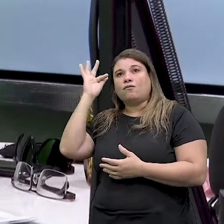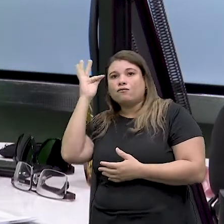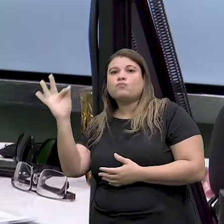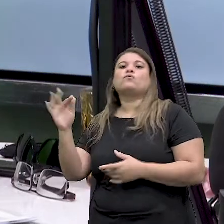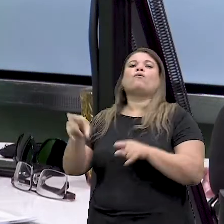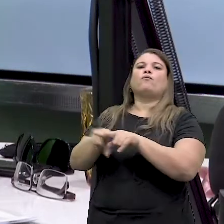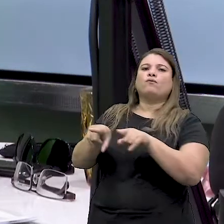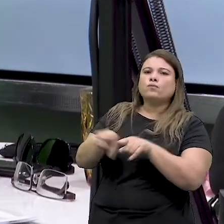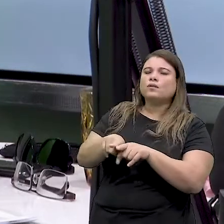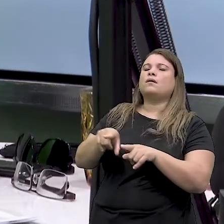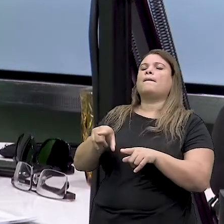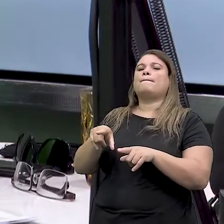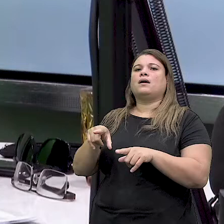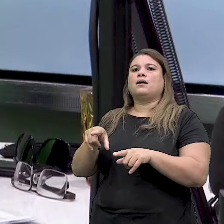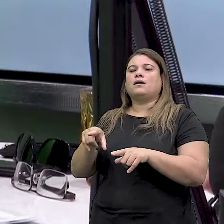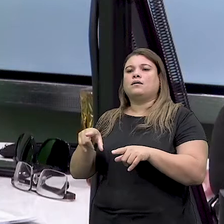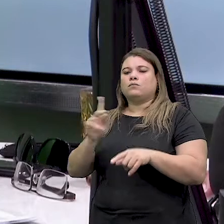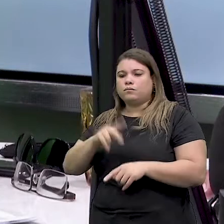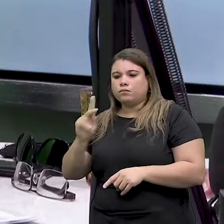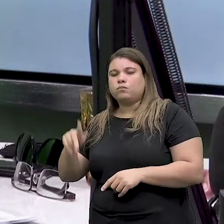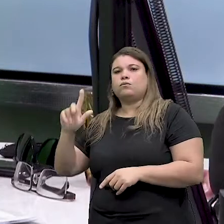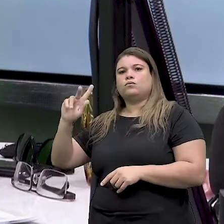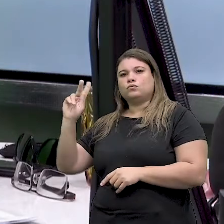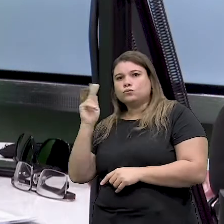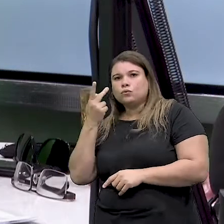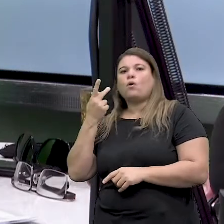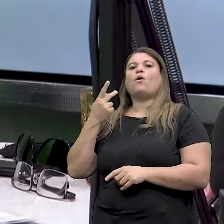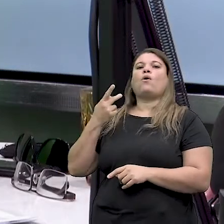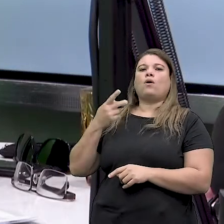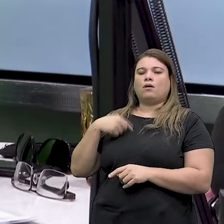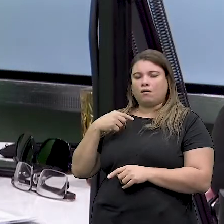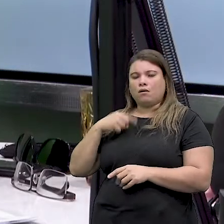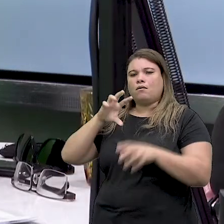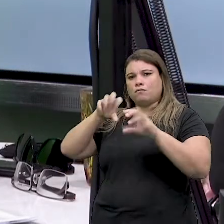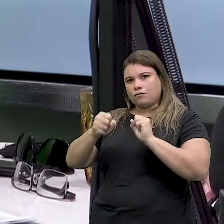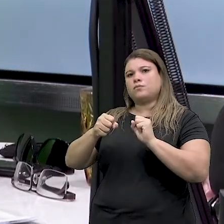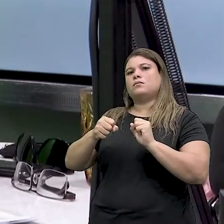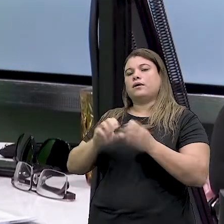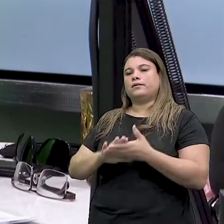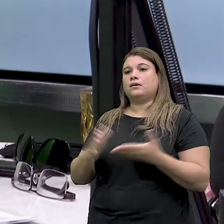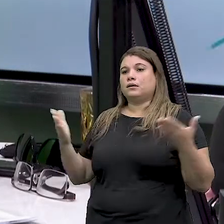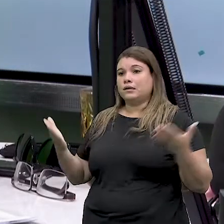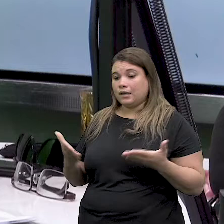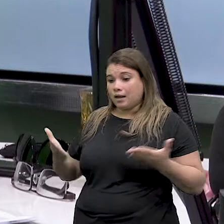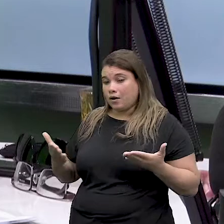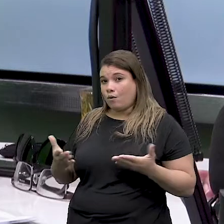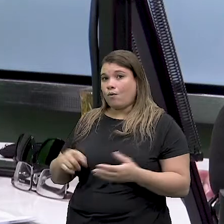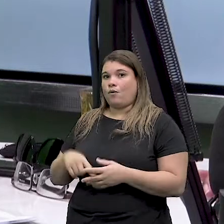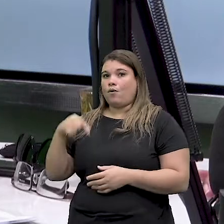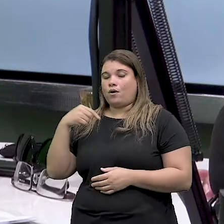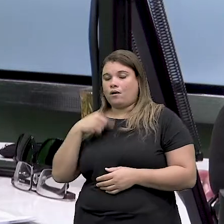Posteriormente, eu entrei como sociólogo da Secretaria da Prefeitura, né? Na função de Sociologia do Desenvolvimento,